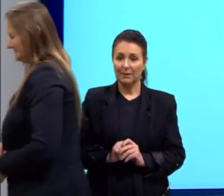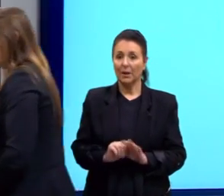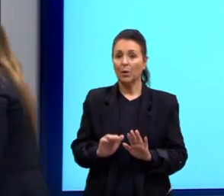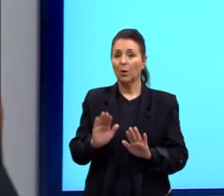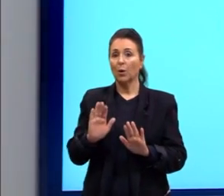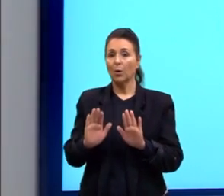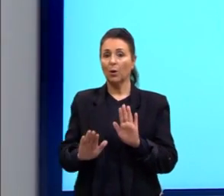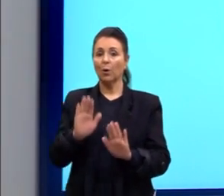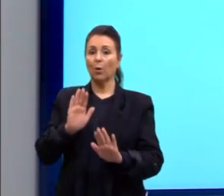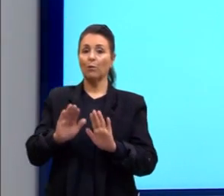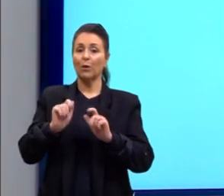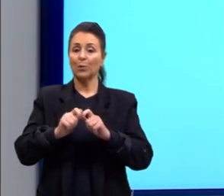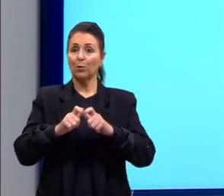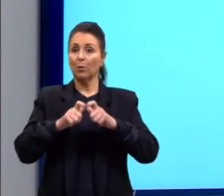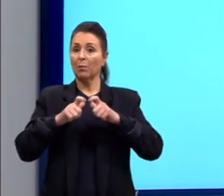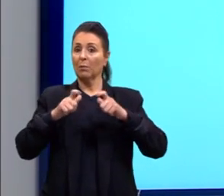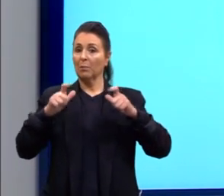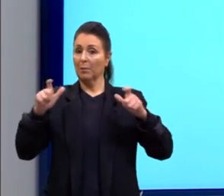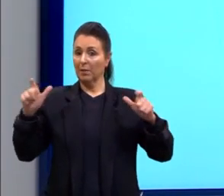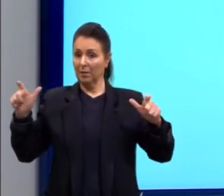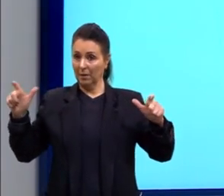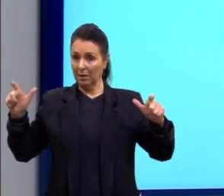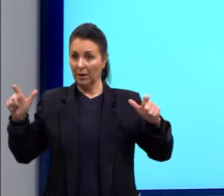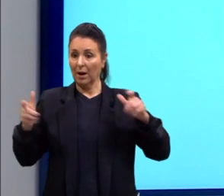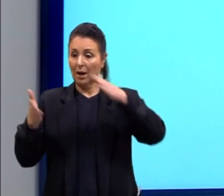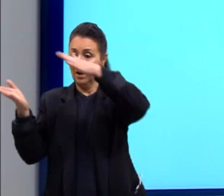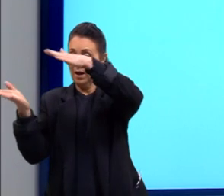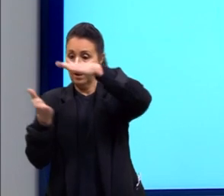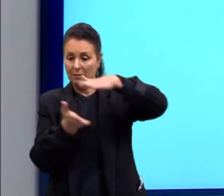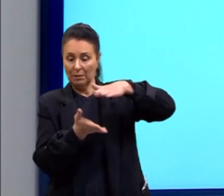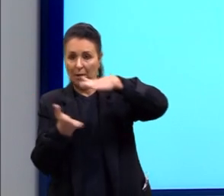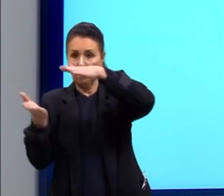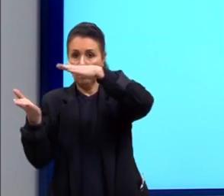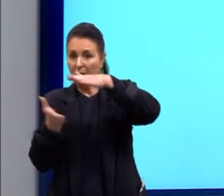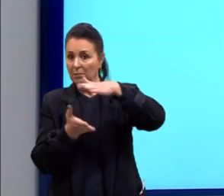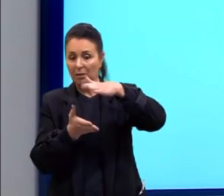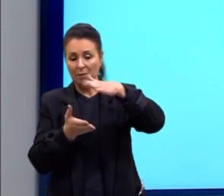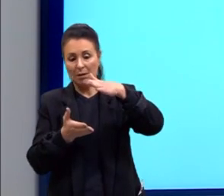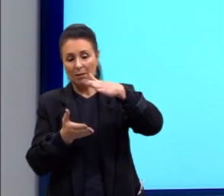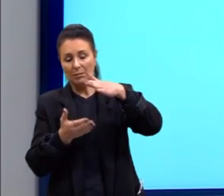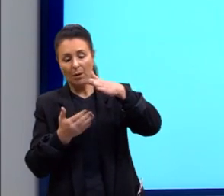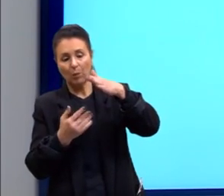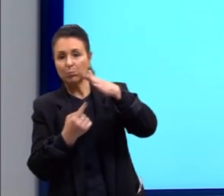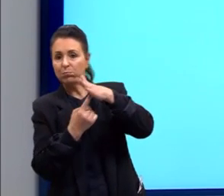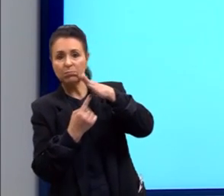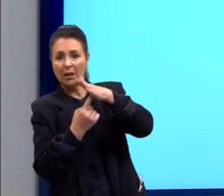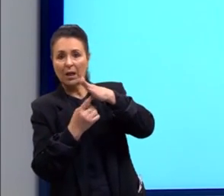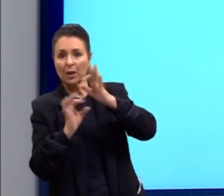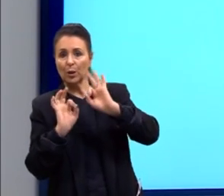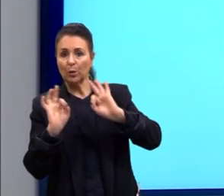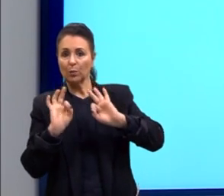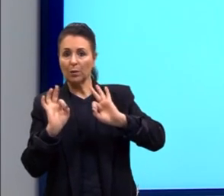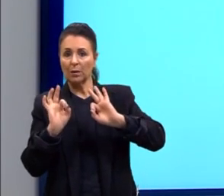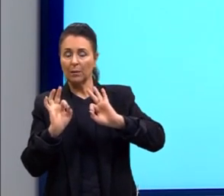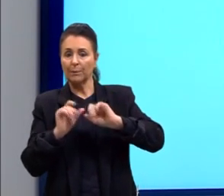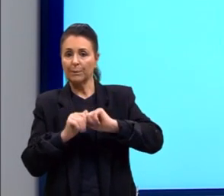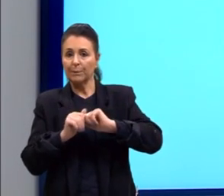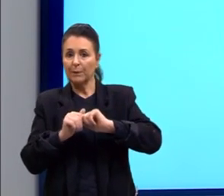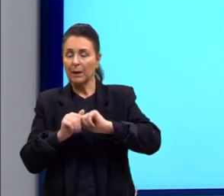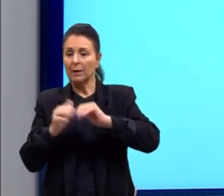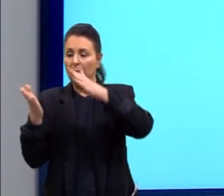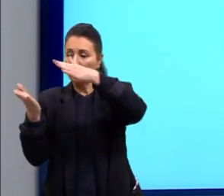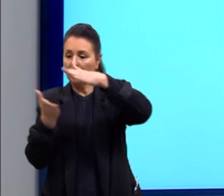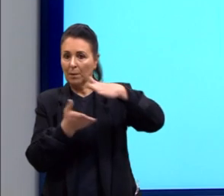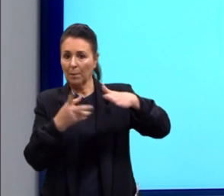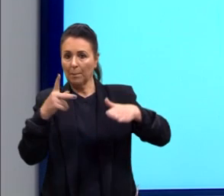nós ampliaremos né elas elas não se cruzam em nenhum ponto elas são chamadas então de retas